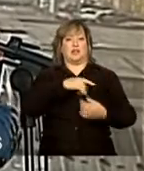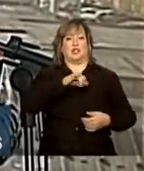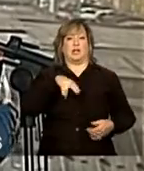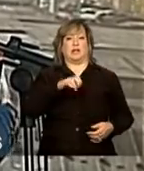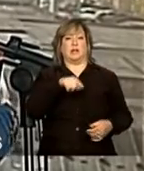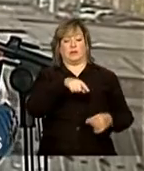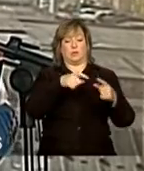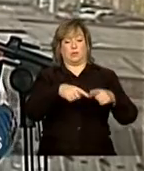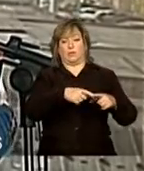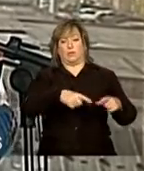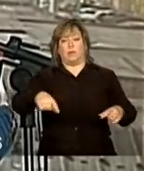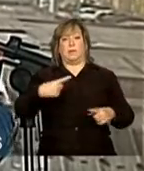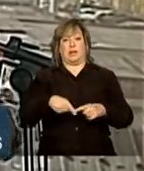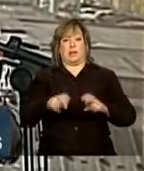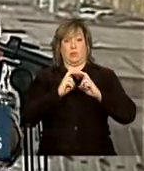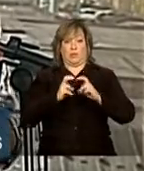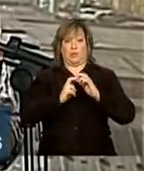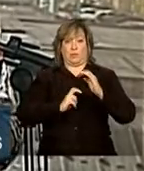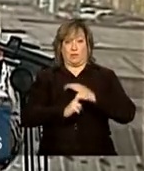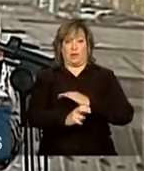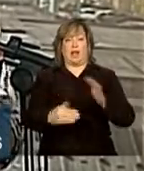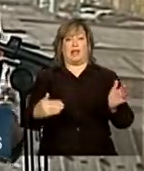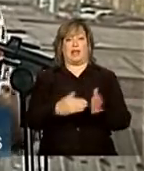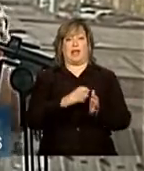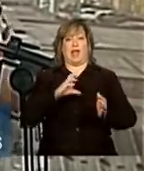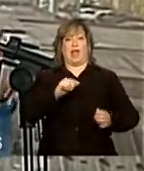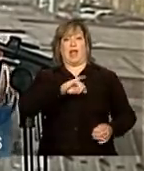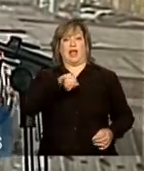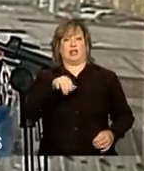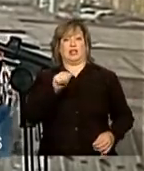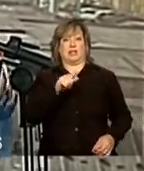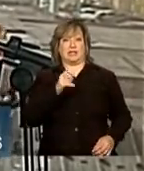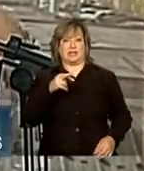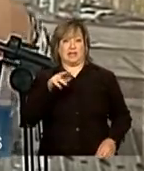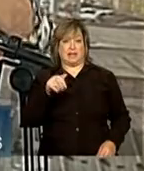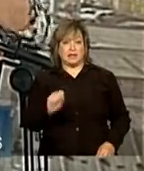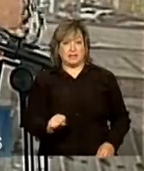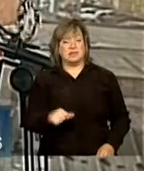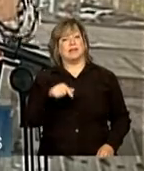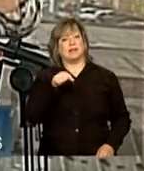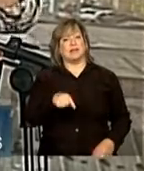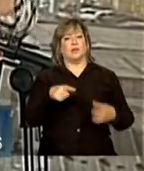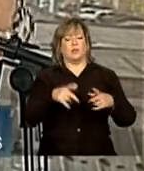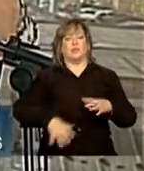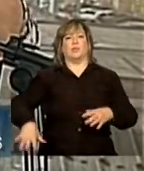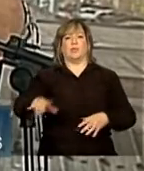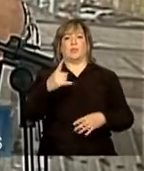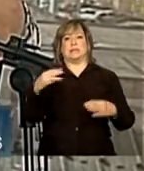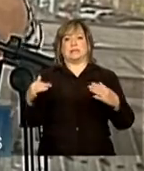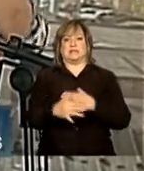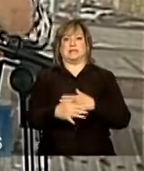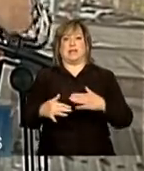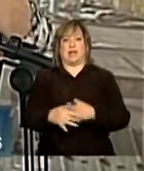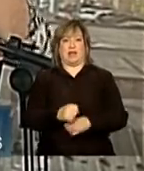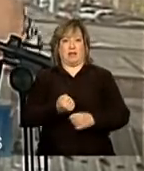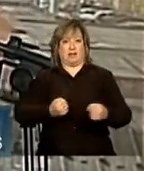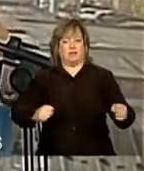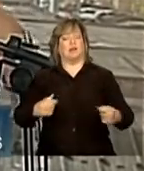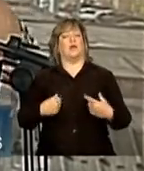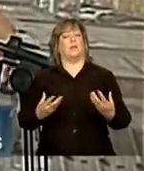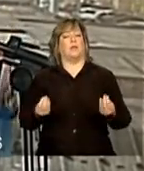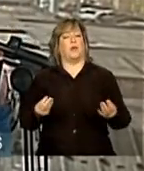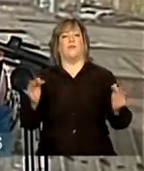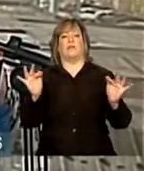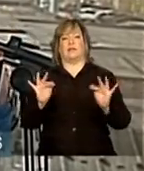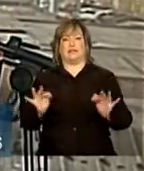faixa, que o metrô vai até Cajazeiras, que é um bairro que equivale a uma cidade. Fico